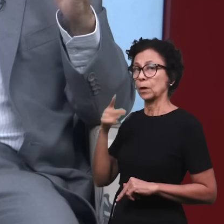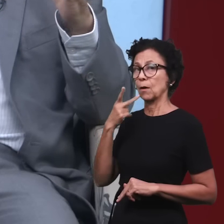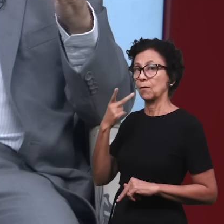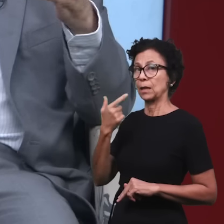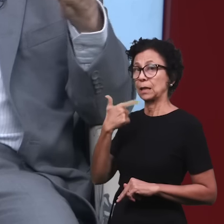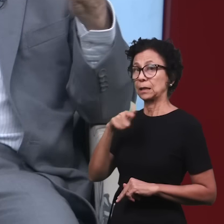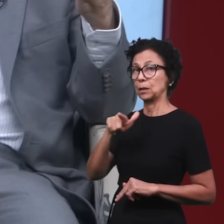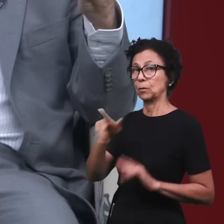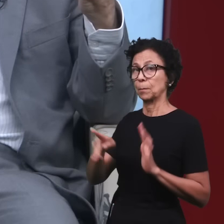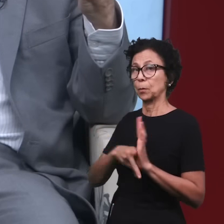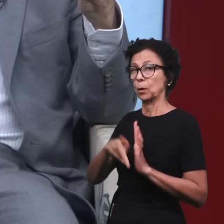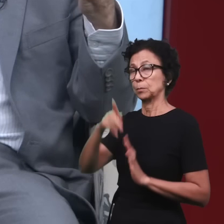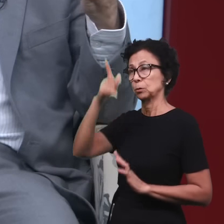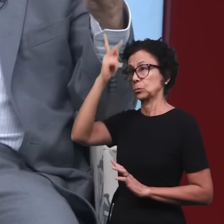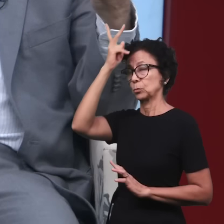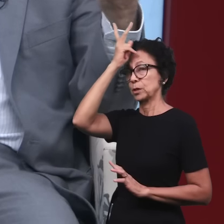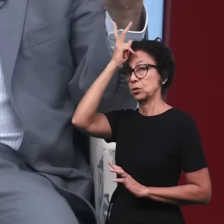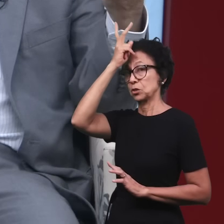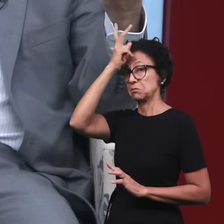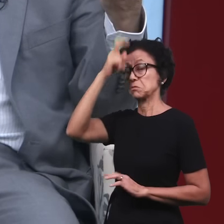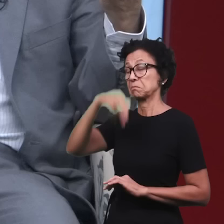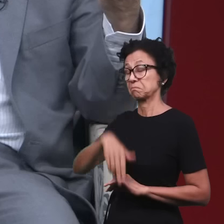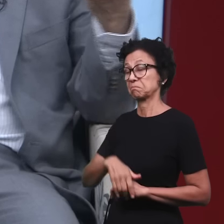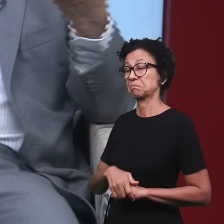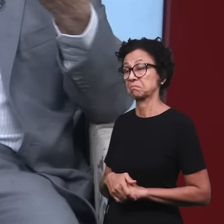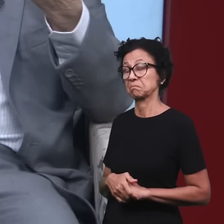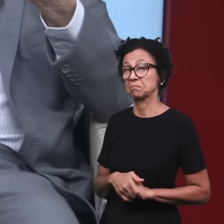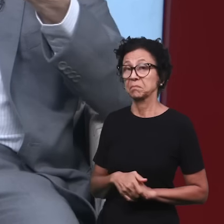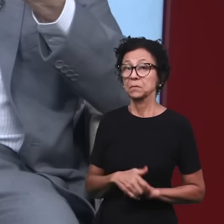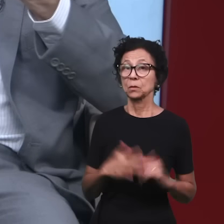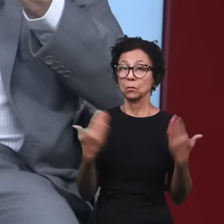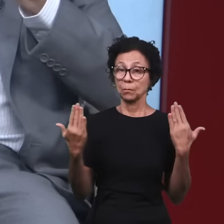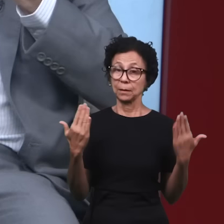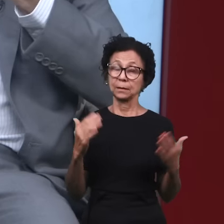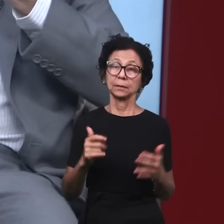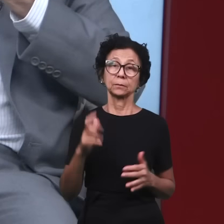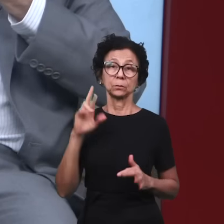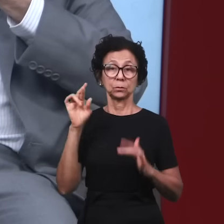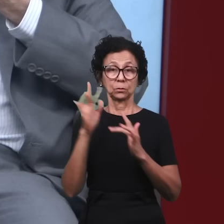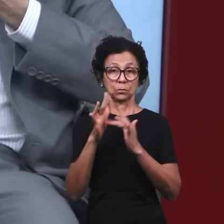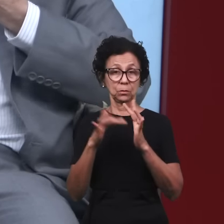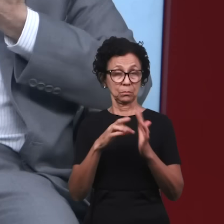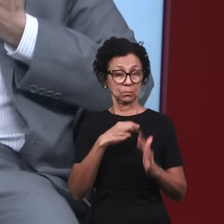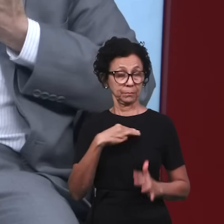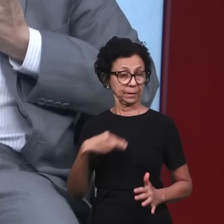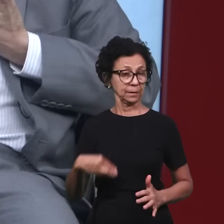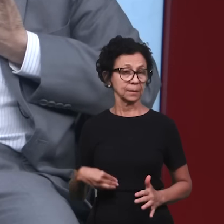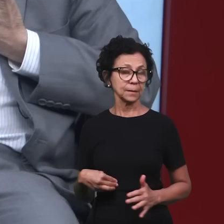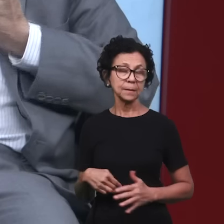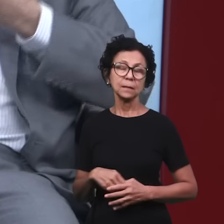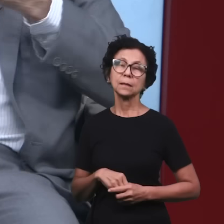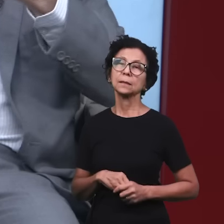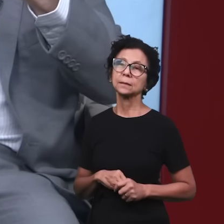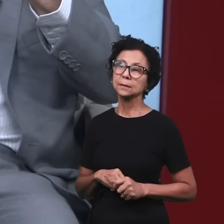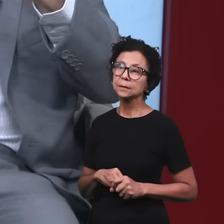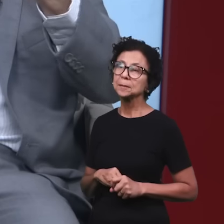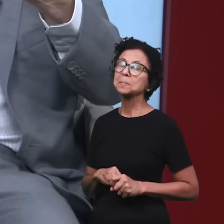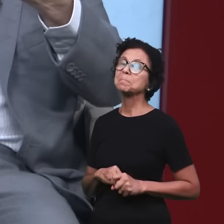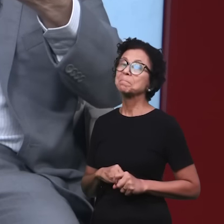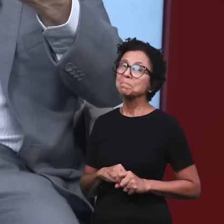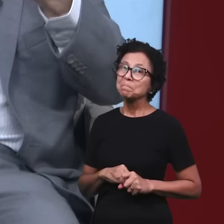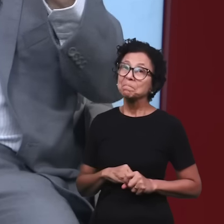Tipologicamente, o Senhor Jesus, o Messias, também nos entende perfeitamente,